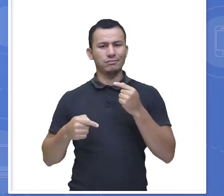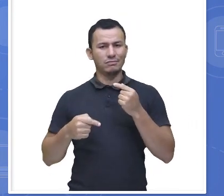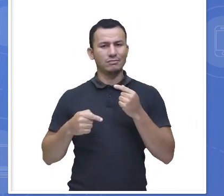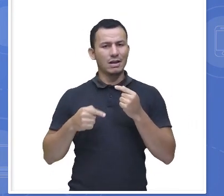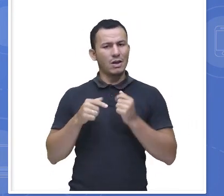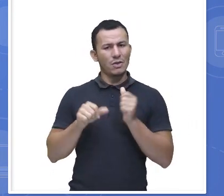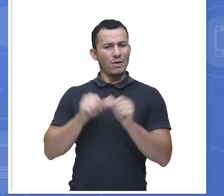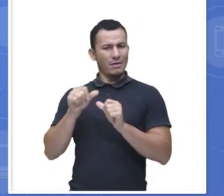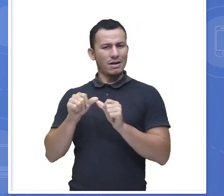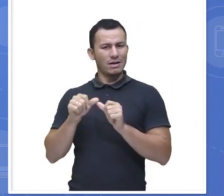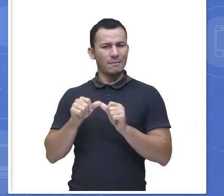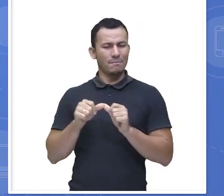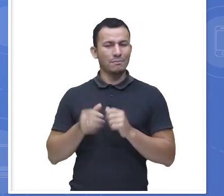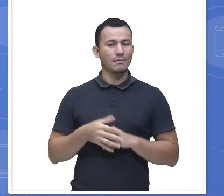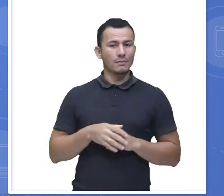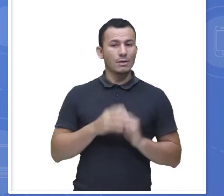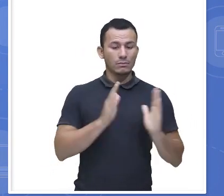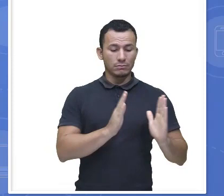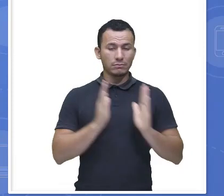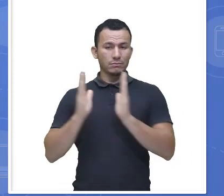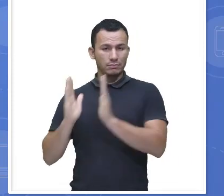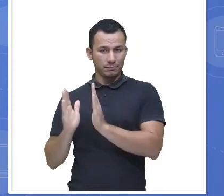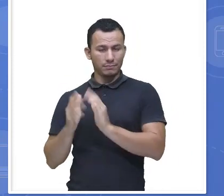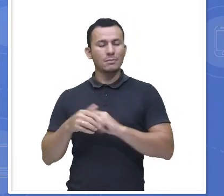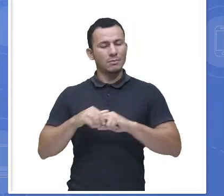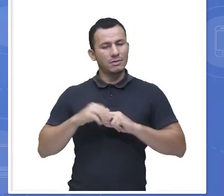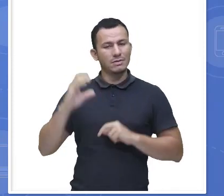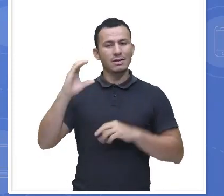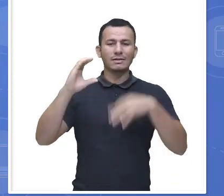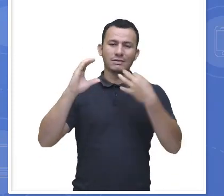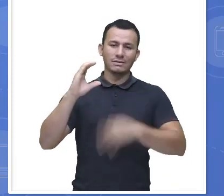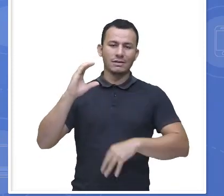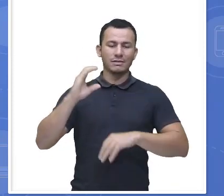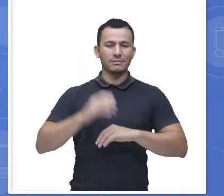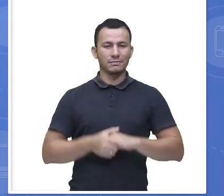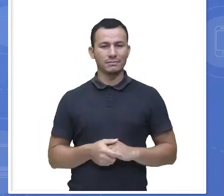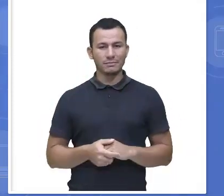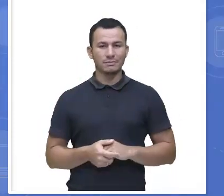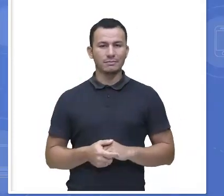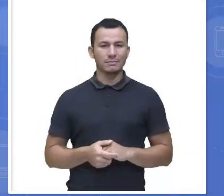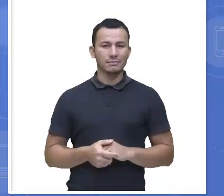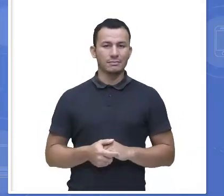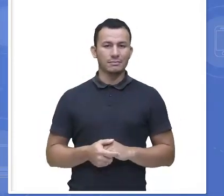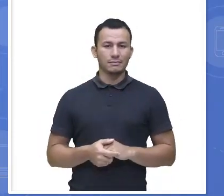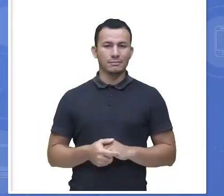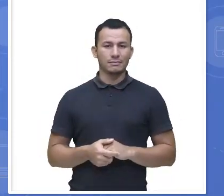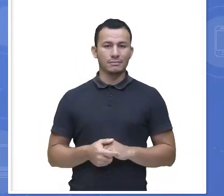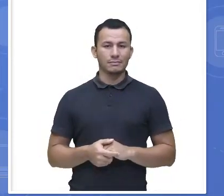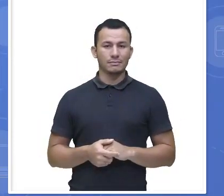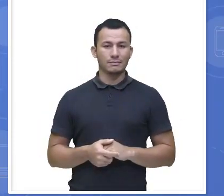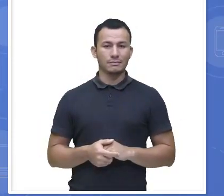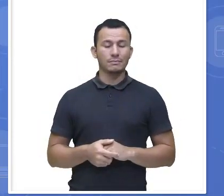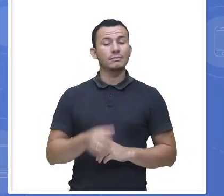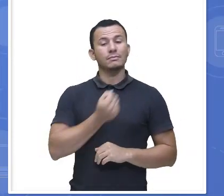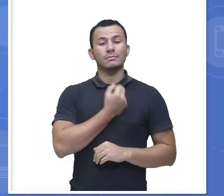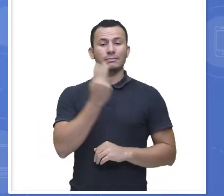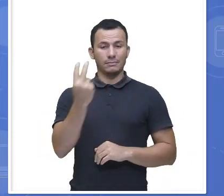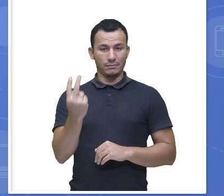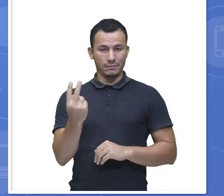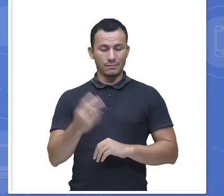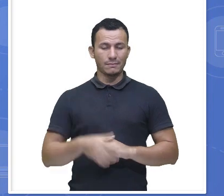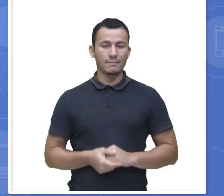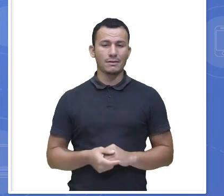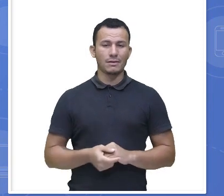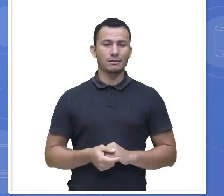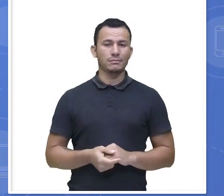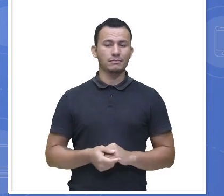situação primeira e depois a segunda. Letra C, alternativa correta. Muito bem. Agora vamos para a questão 2.